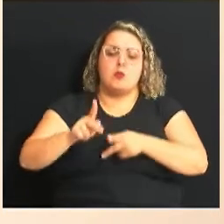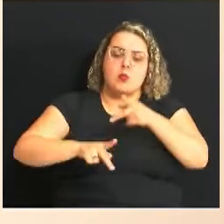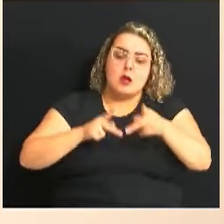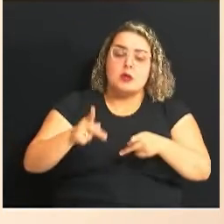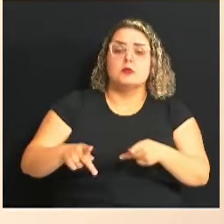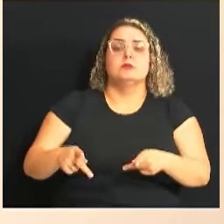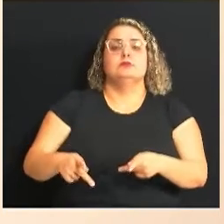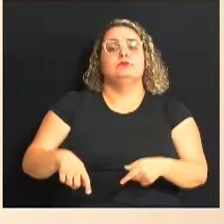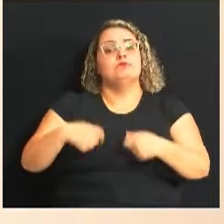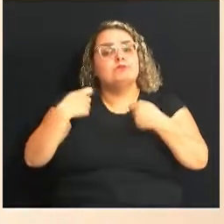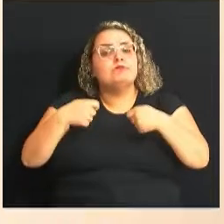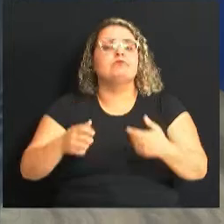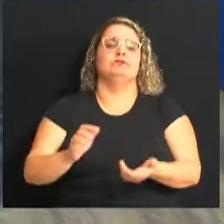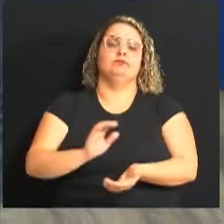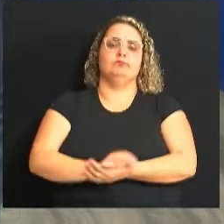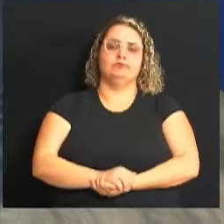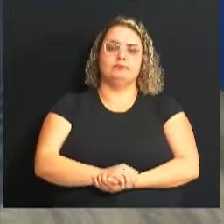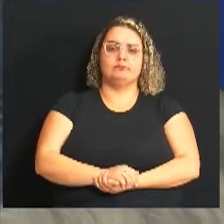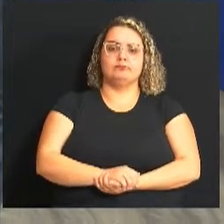estão precisando.